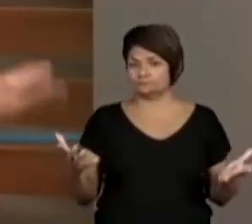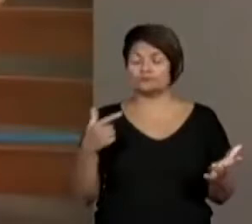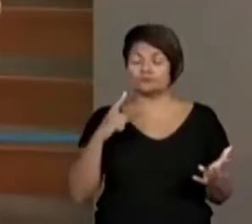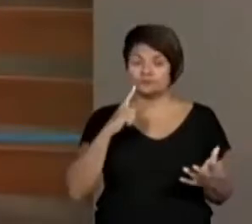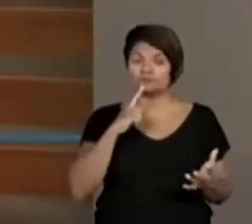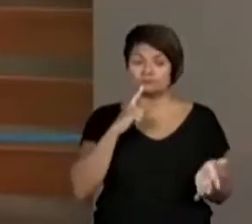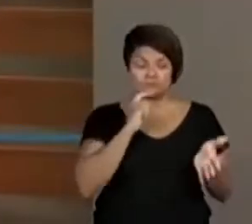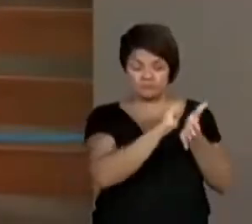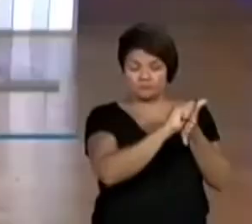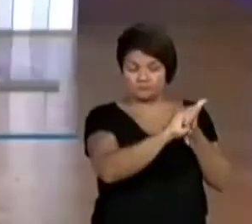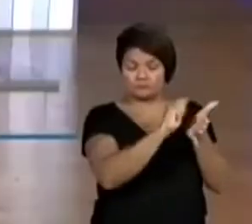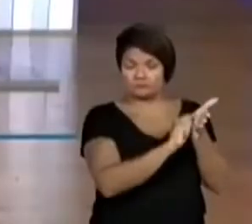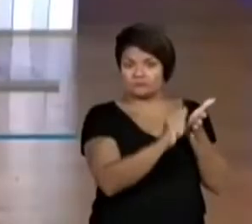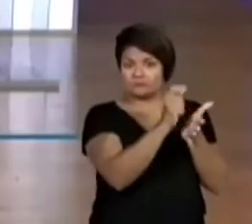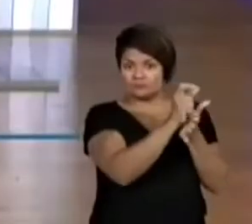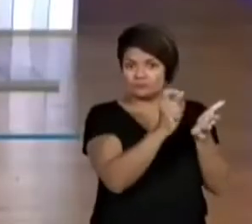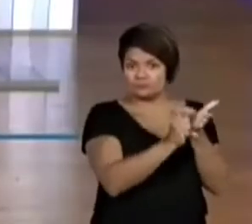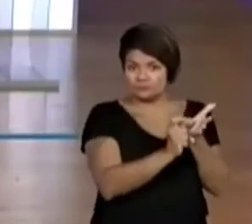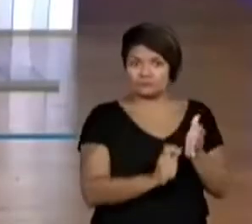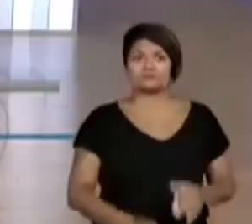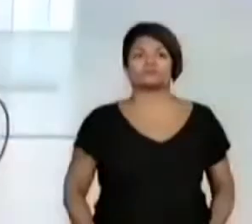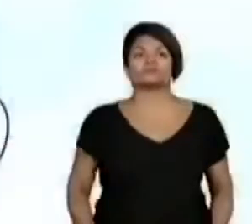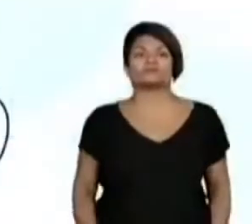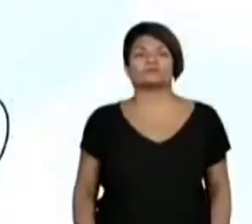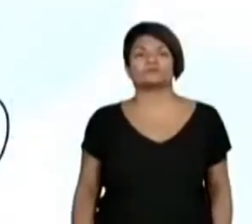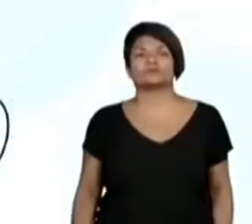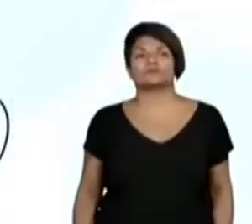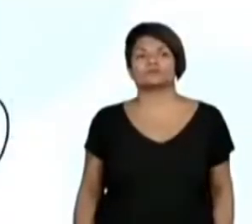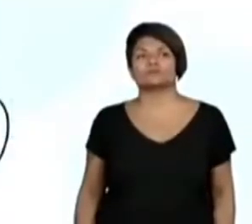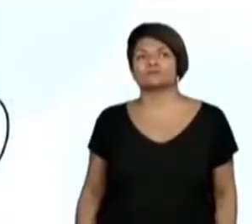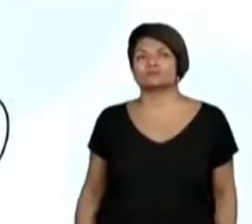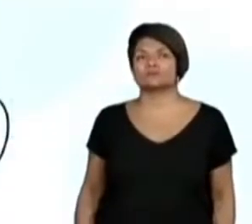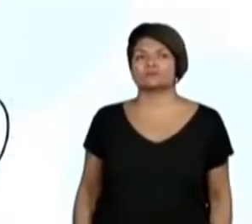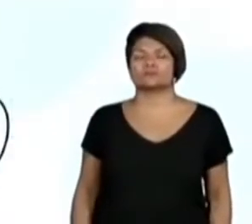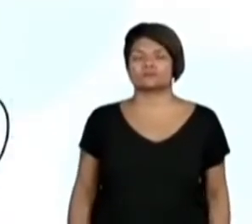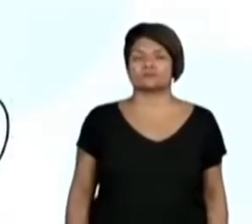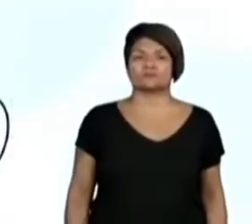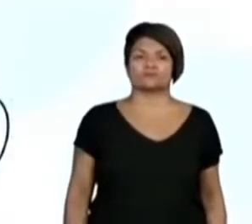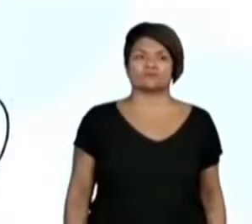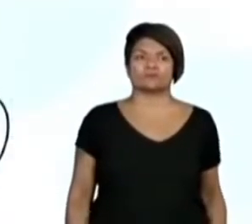as chances. Vamos lá ler junto com a professora? E dar a resposta correta.